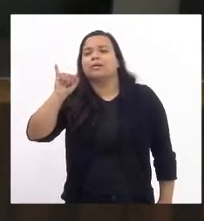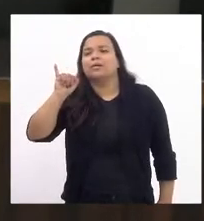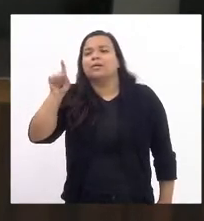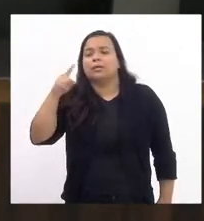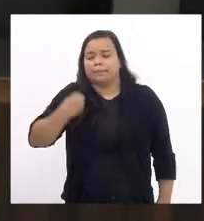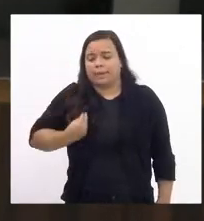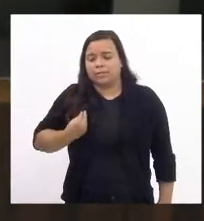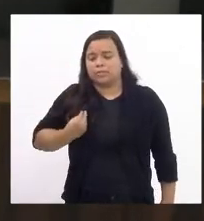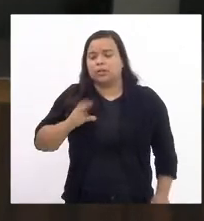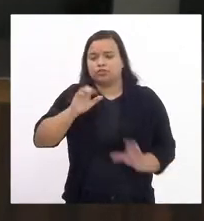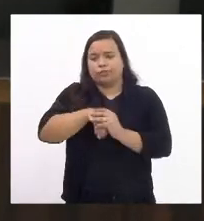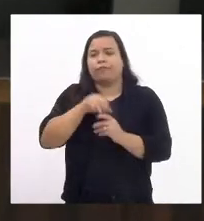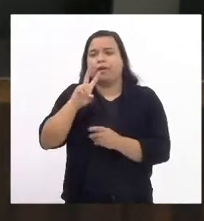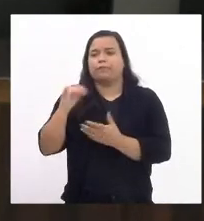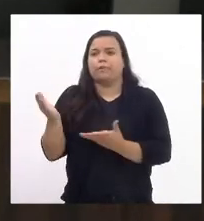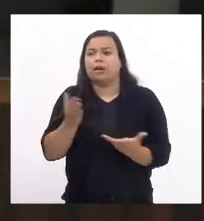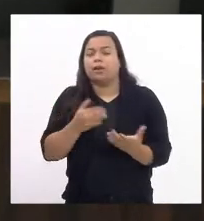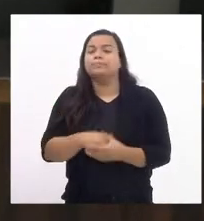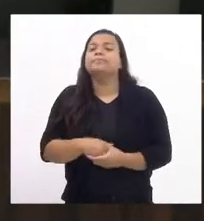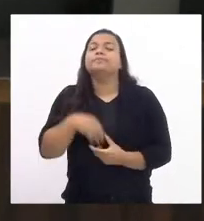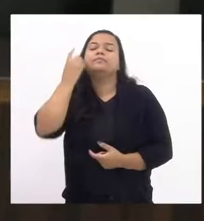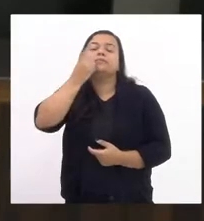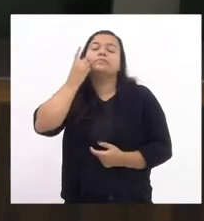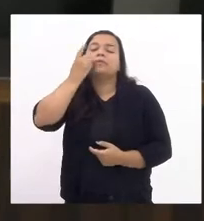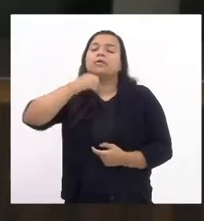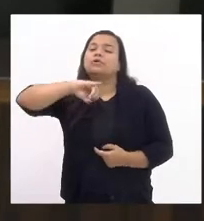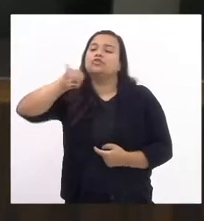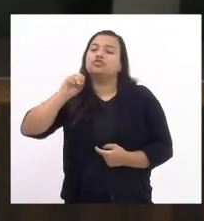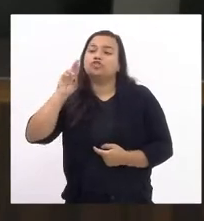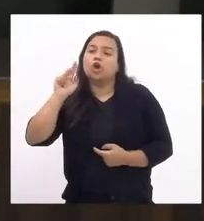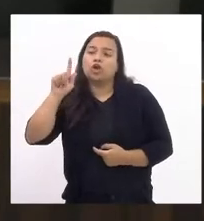votar. Deputado Jorge Felipe Neto.